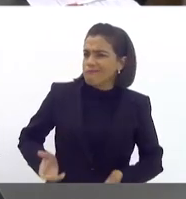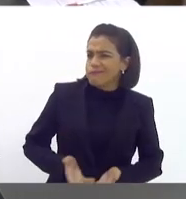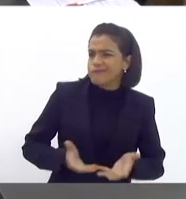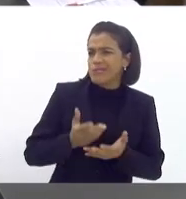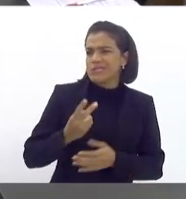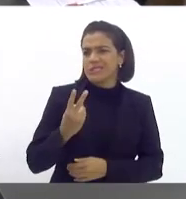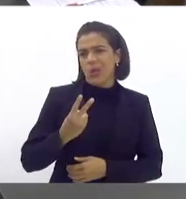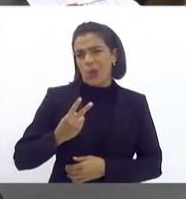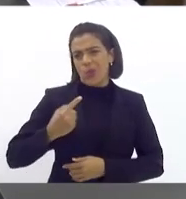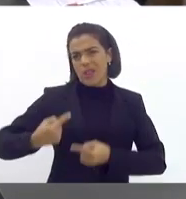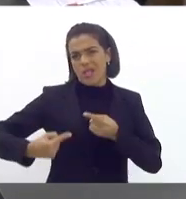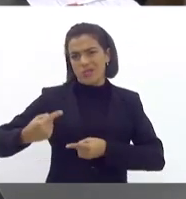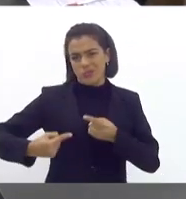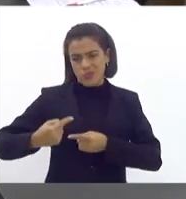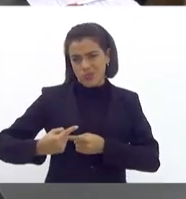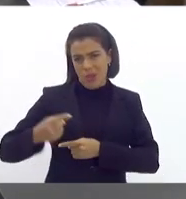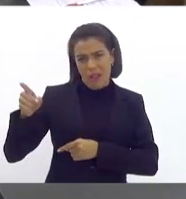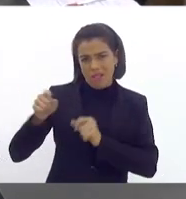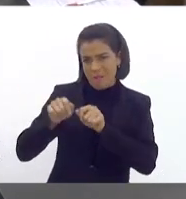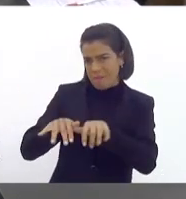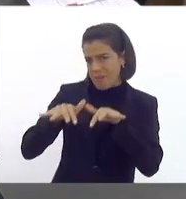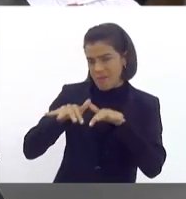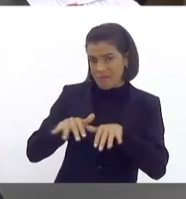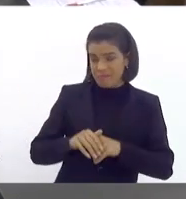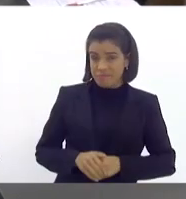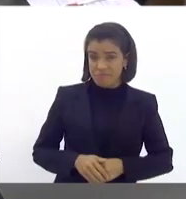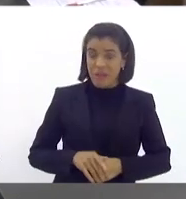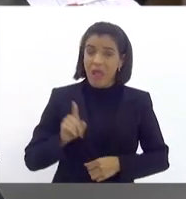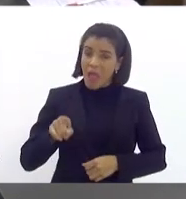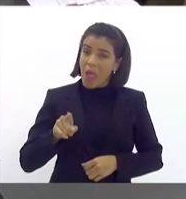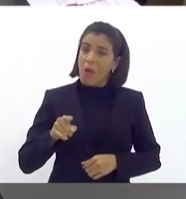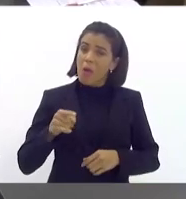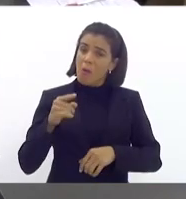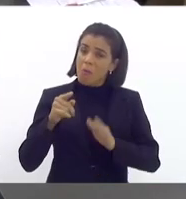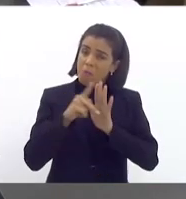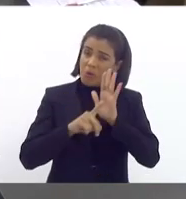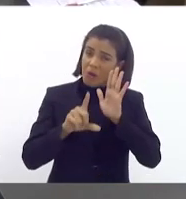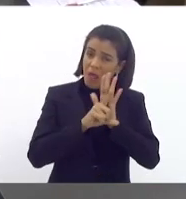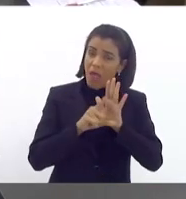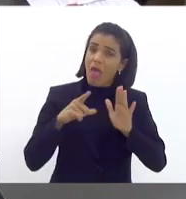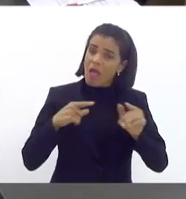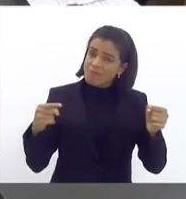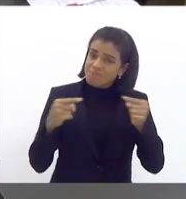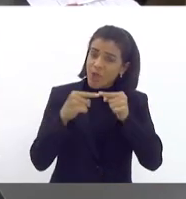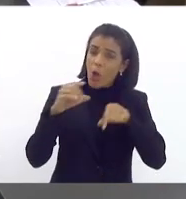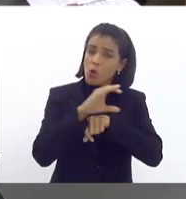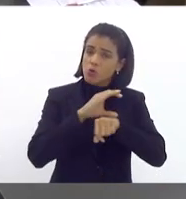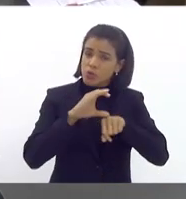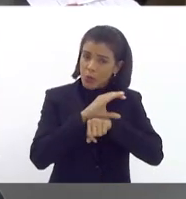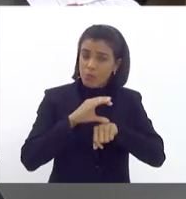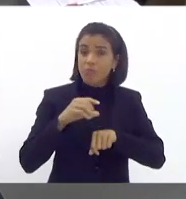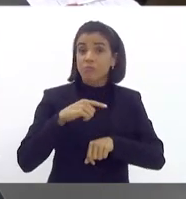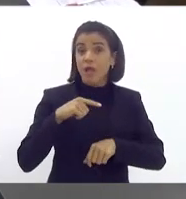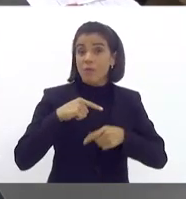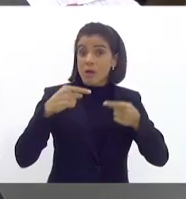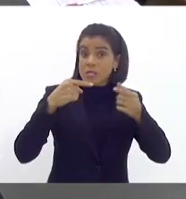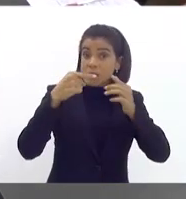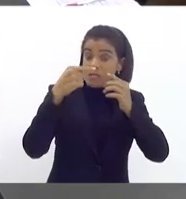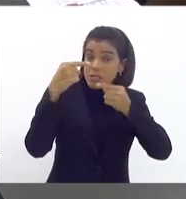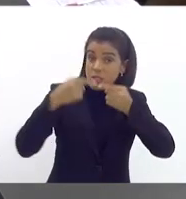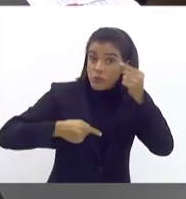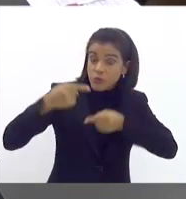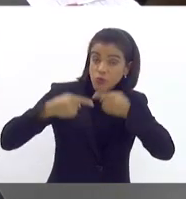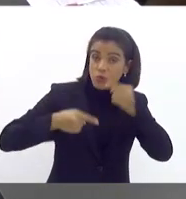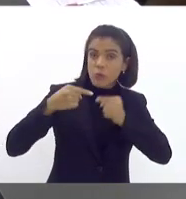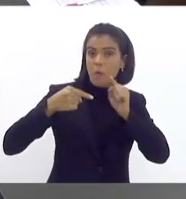tal qual fizemos ali em relação ao projeto das escolas. É um projeto que é constitucional, que tem uma discussão de mérito muito profunda, mas é legítimo que vá, pelo menos em primeira,